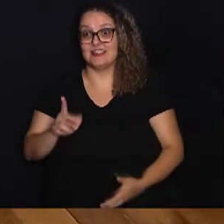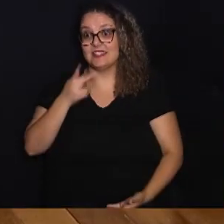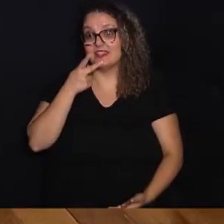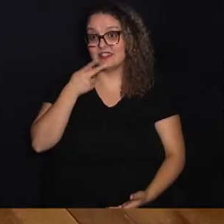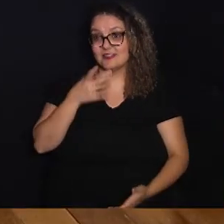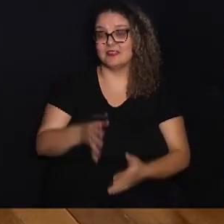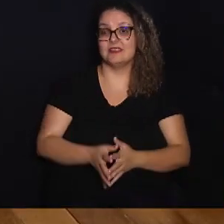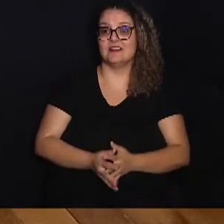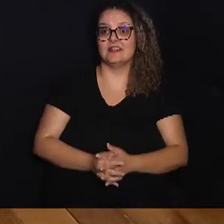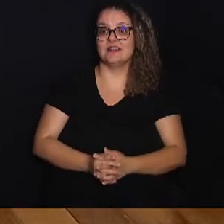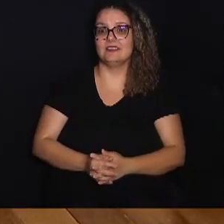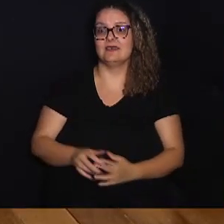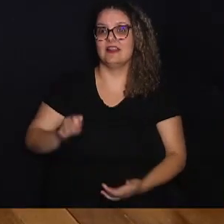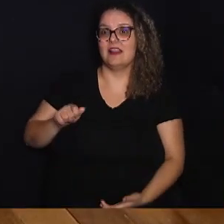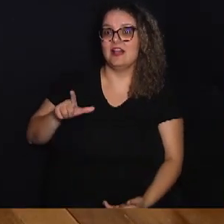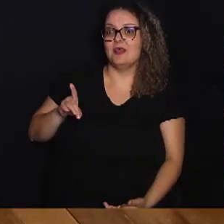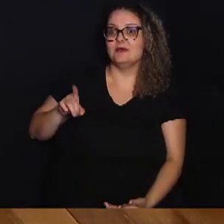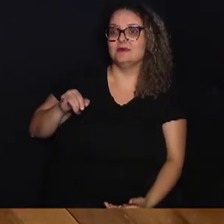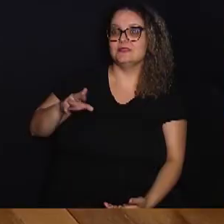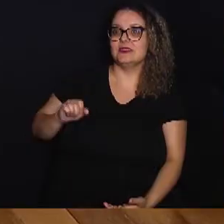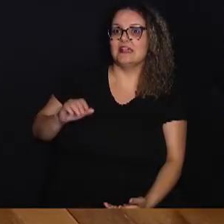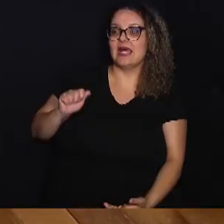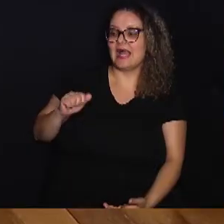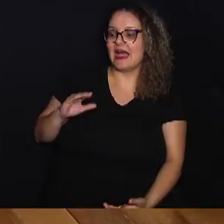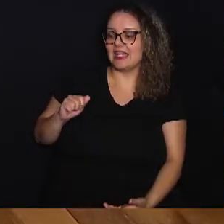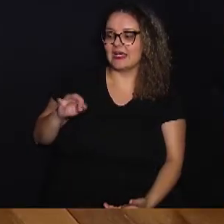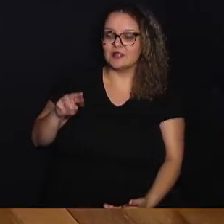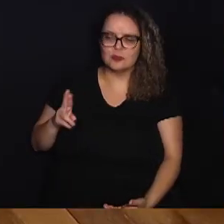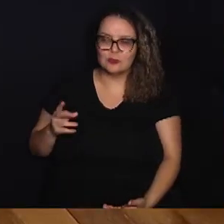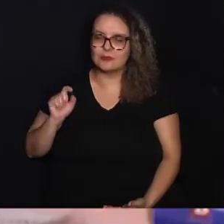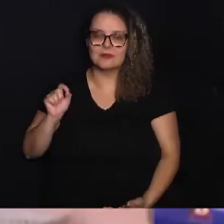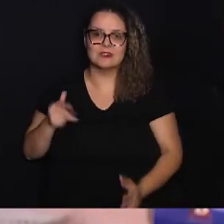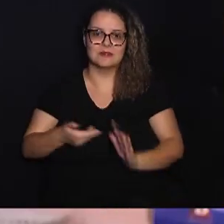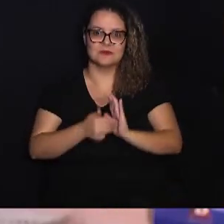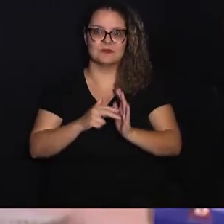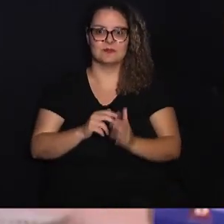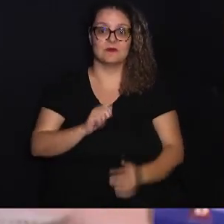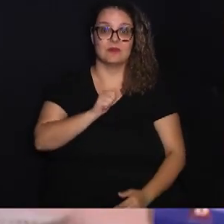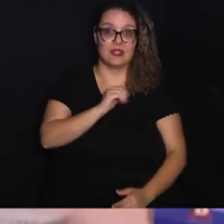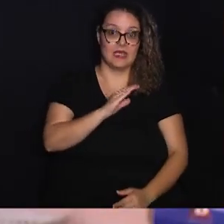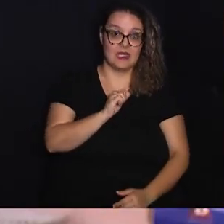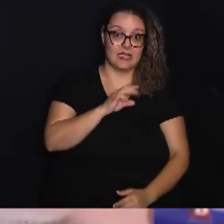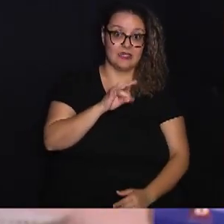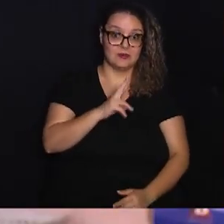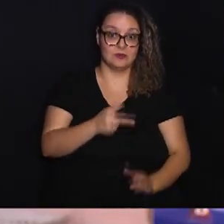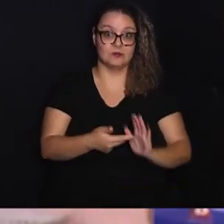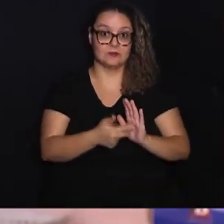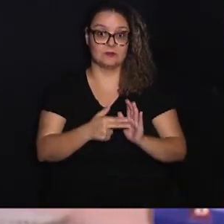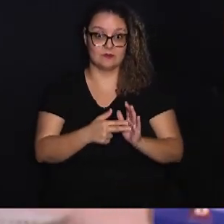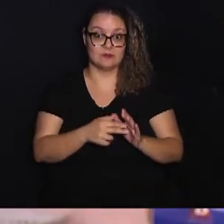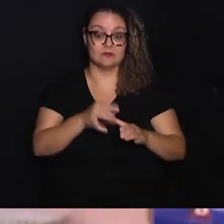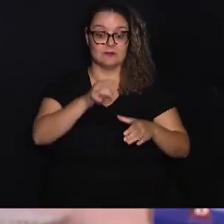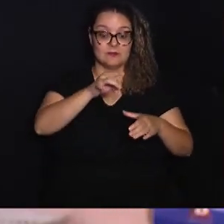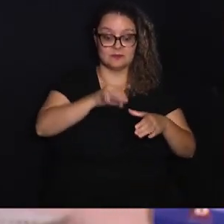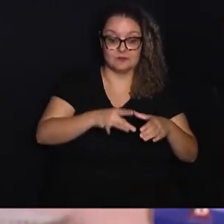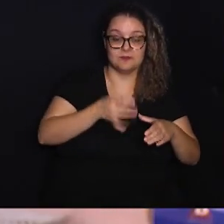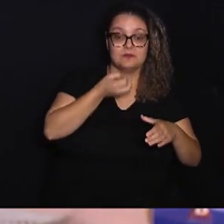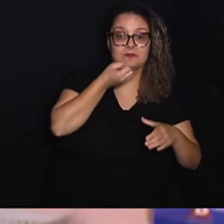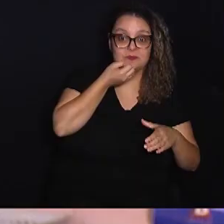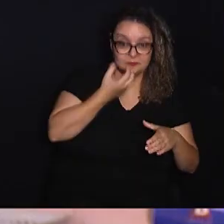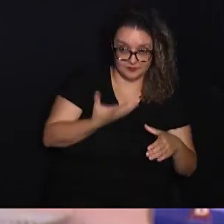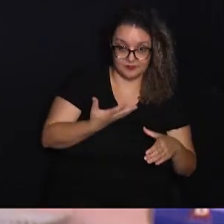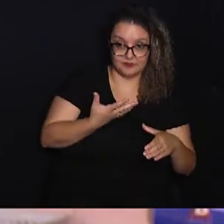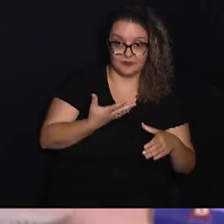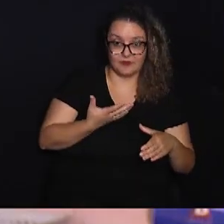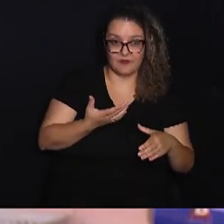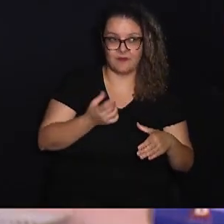A aldeia Acatu. O que quer dizer Acatu, Luciana? Então, Acatu quer dizer semente boa, né? Mas